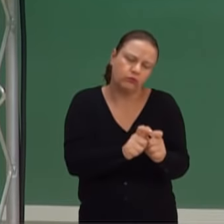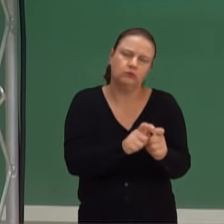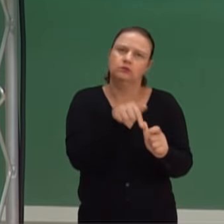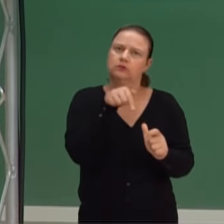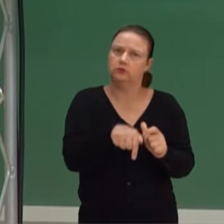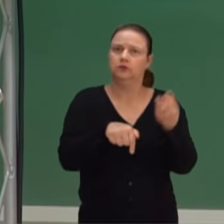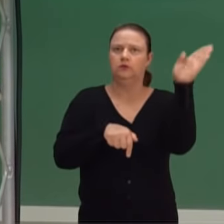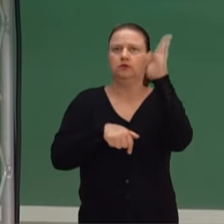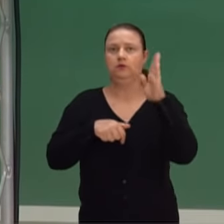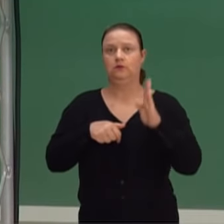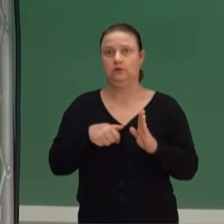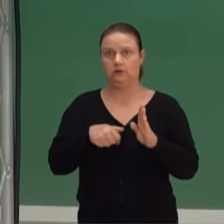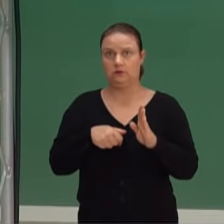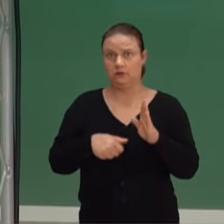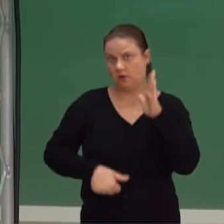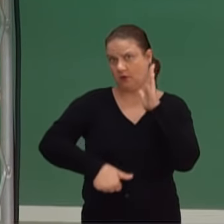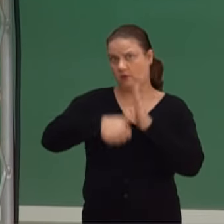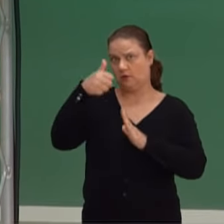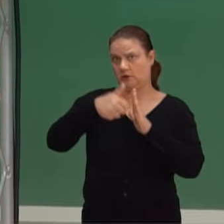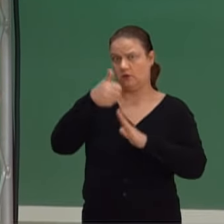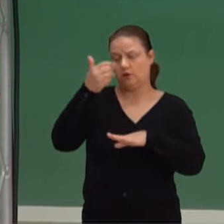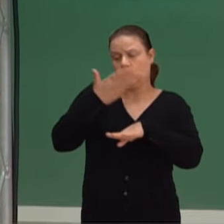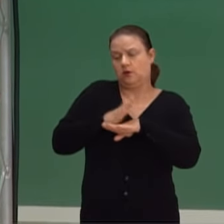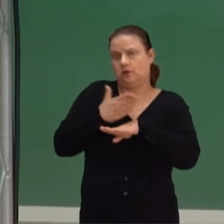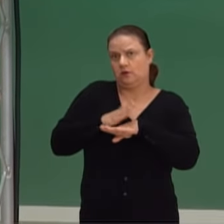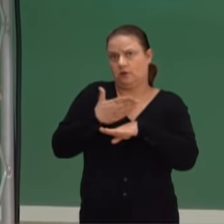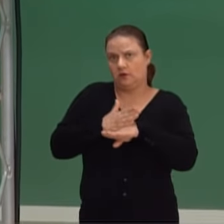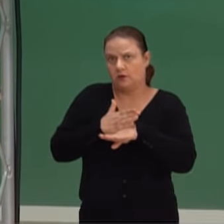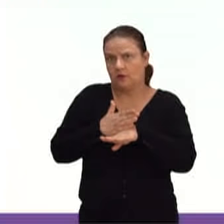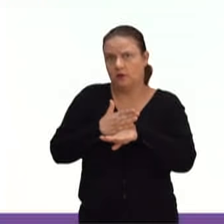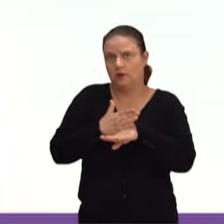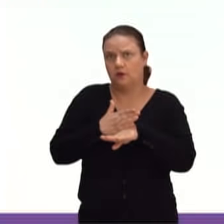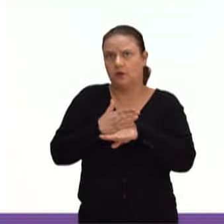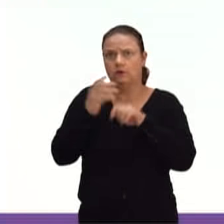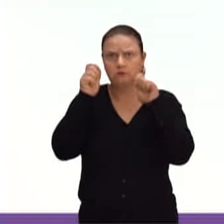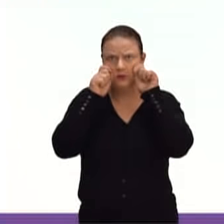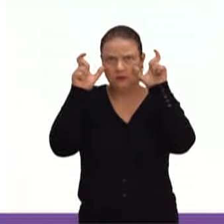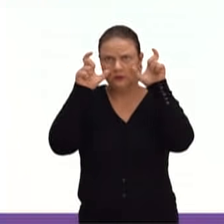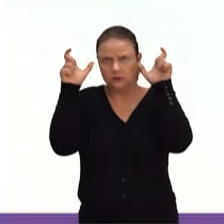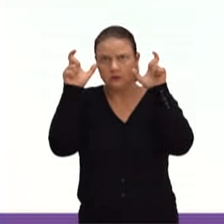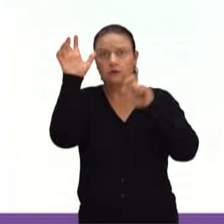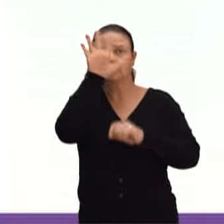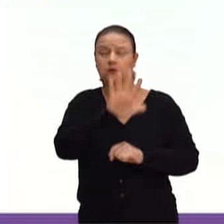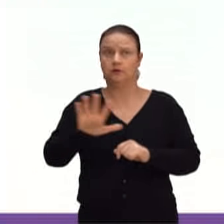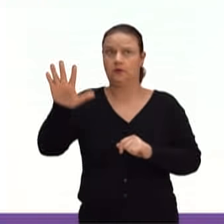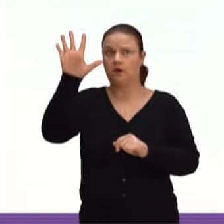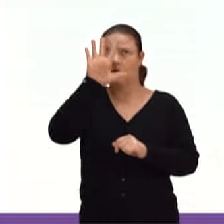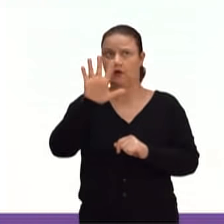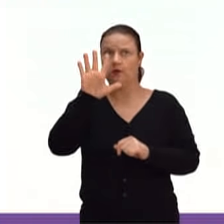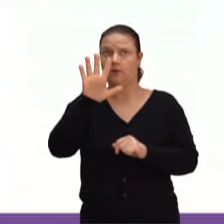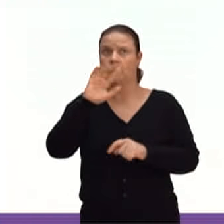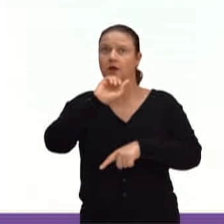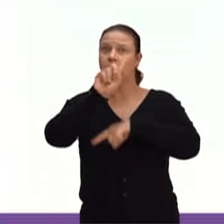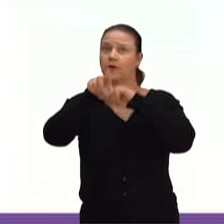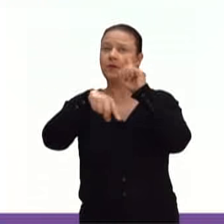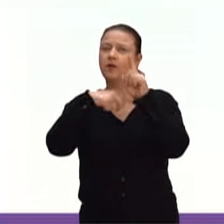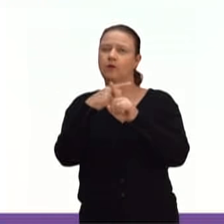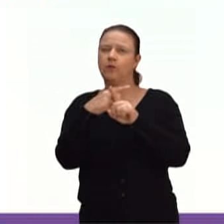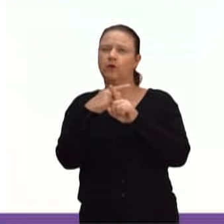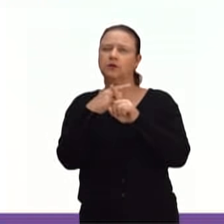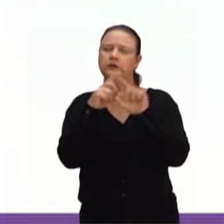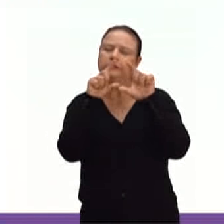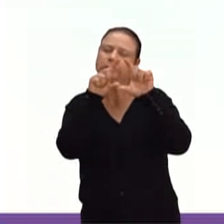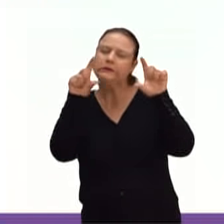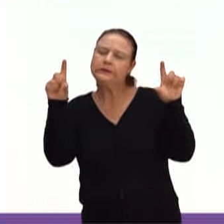isso, tem um primeiro exercício para você fazer. Você vai observar essa imagem e você vai descrever a cena e depois escrever um pequeno